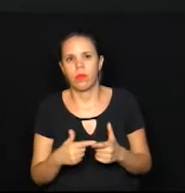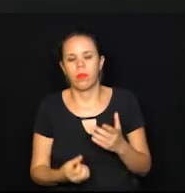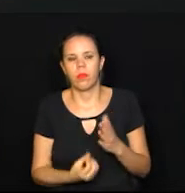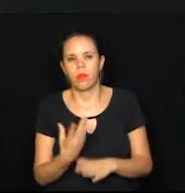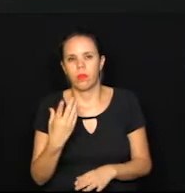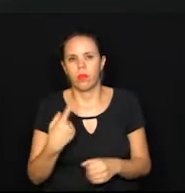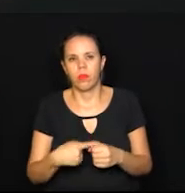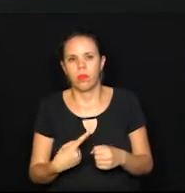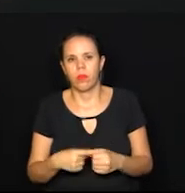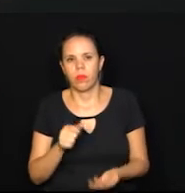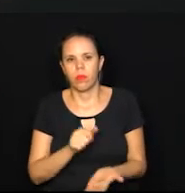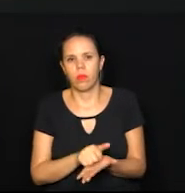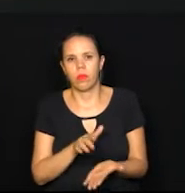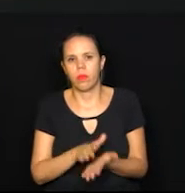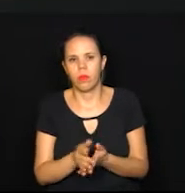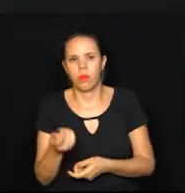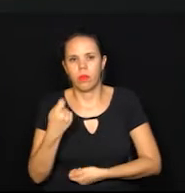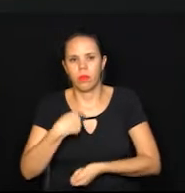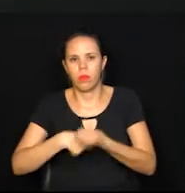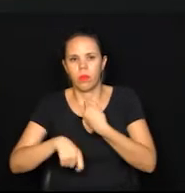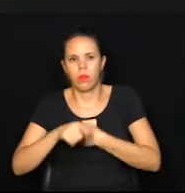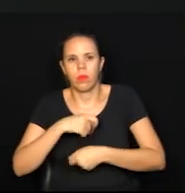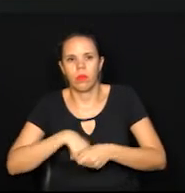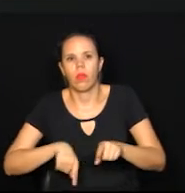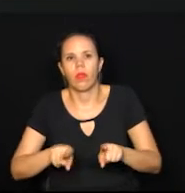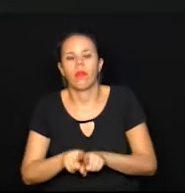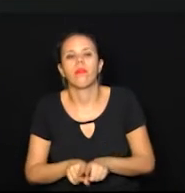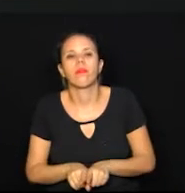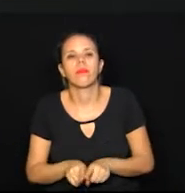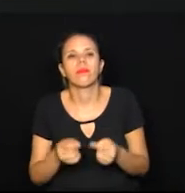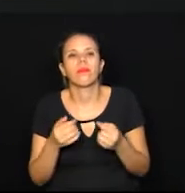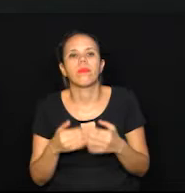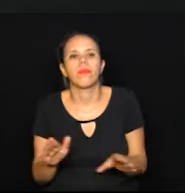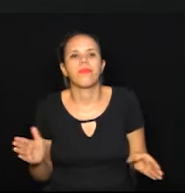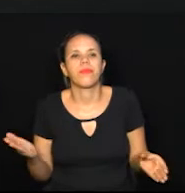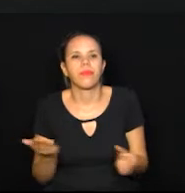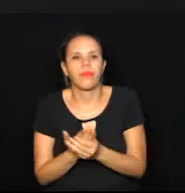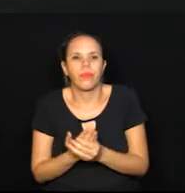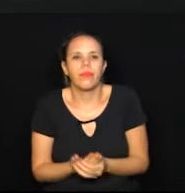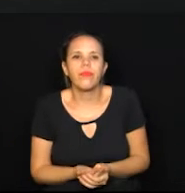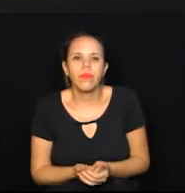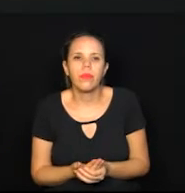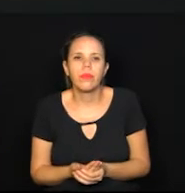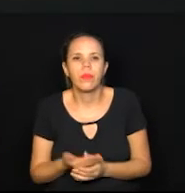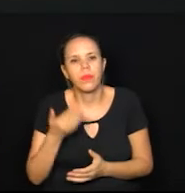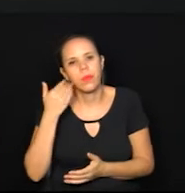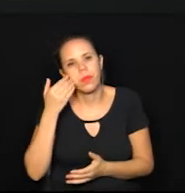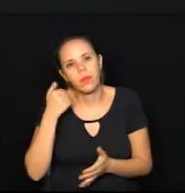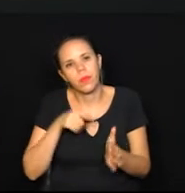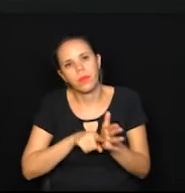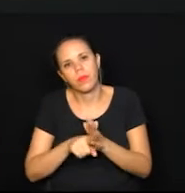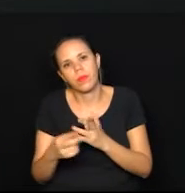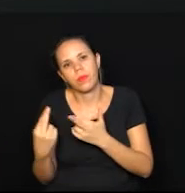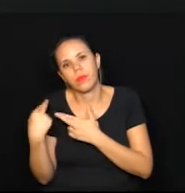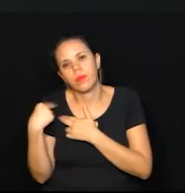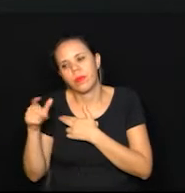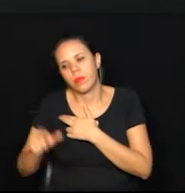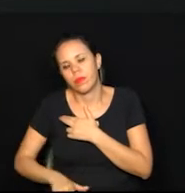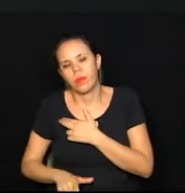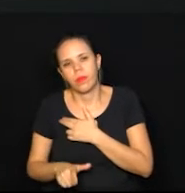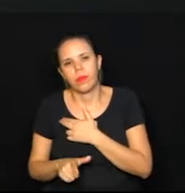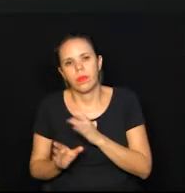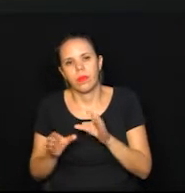aí cobrar multas administrativas e também abrindo processos de apuração e responsabilidade, abrindo